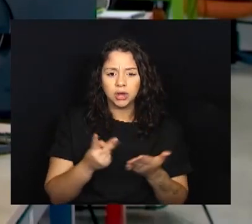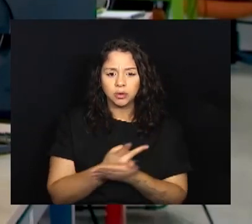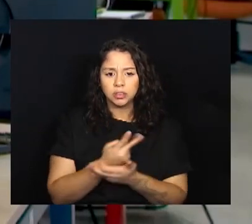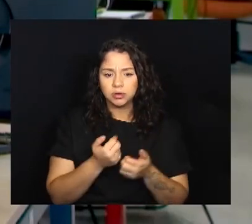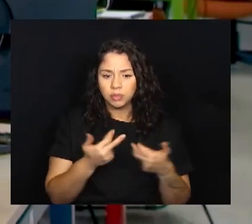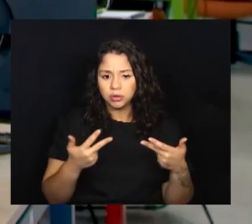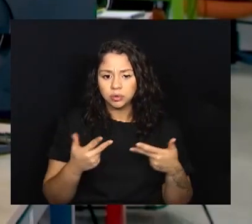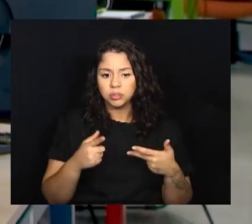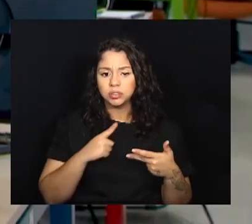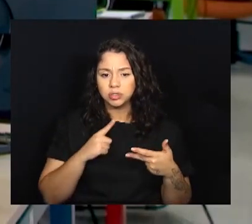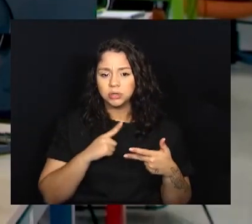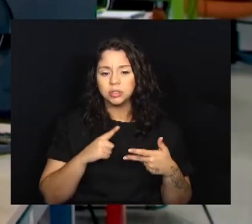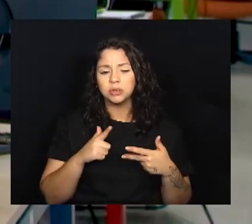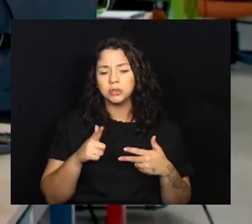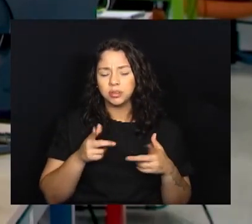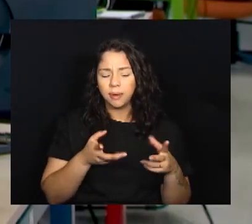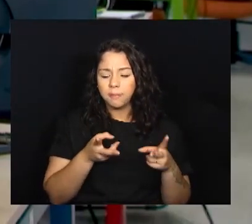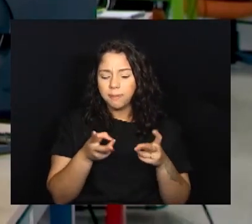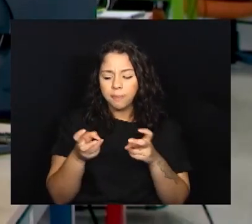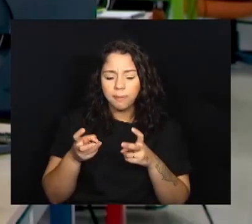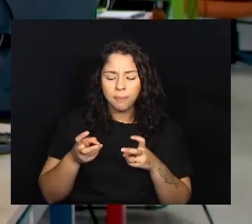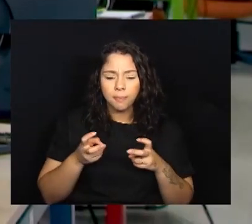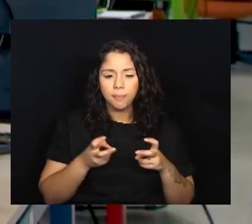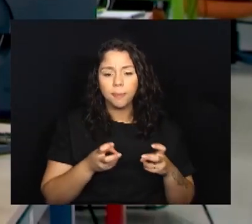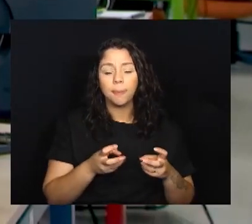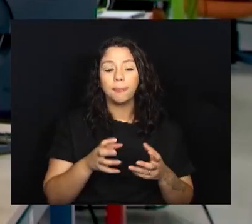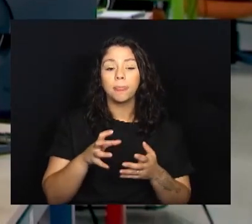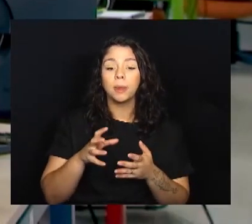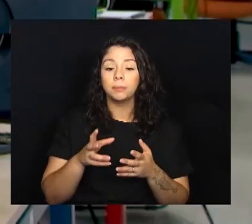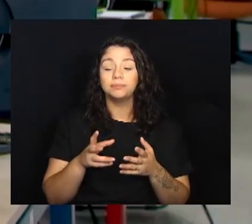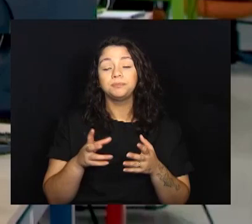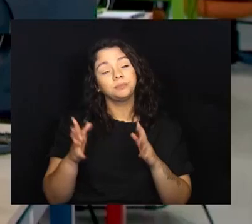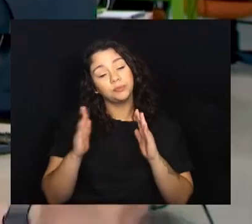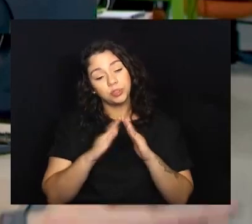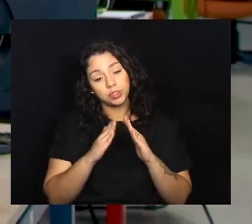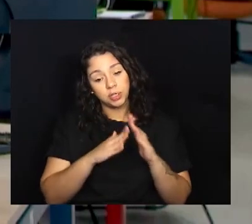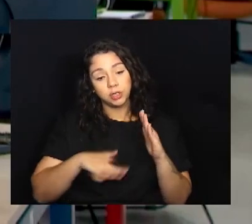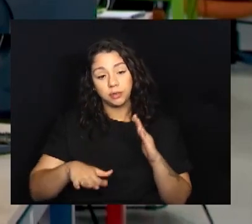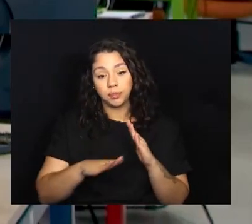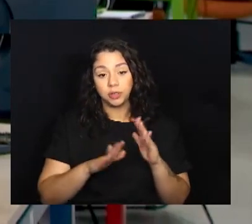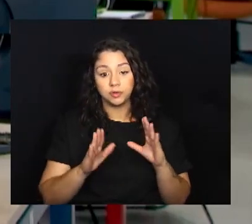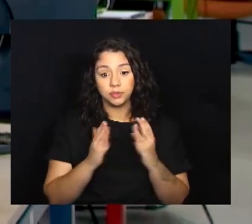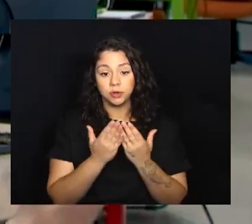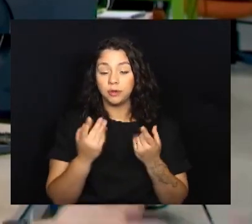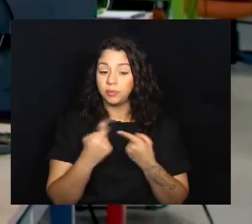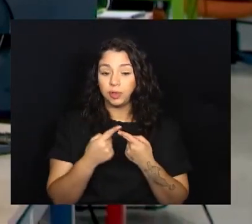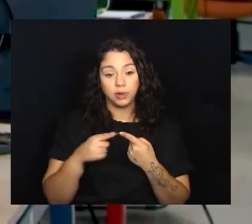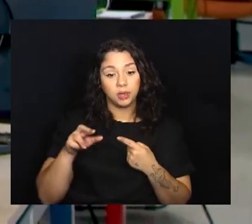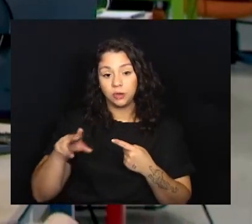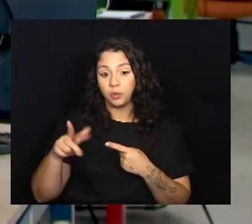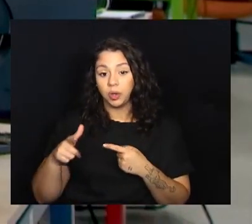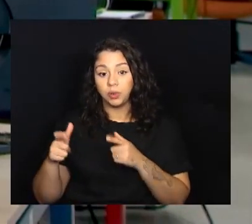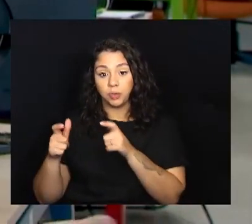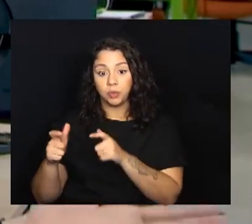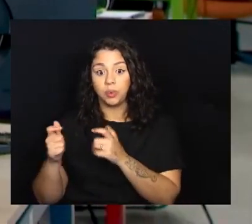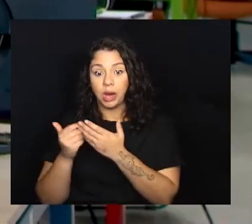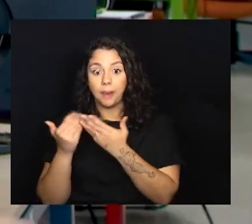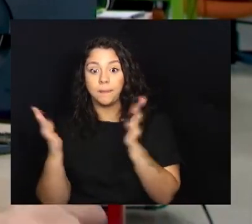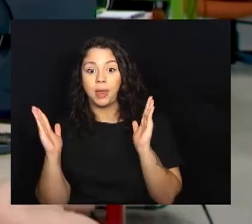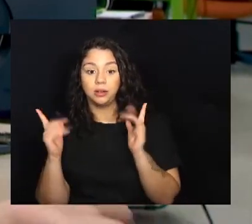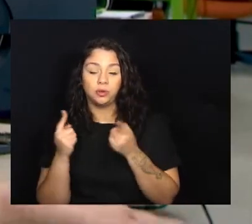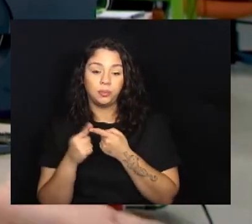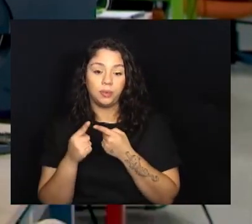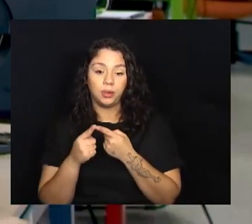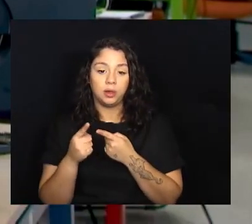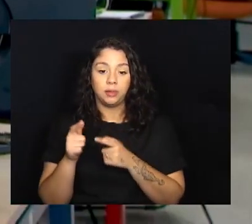Então, as cenas, elas são capturadas, geralmente é dentro de uma casa, num ambiente fechado, porque isso não vai ser num ambiente aberto, porque,